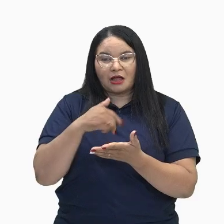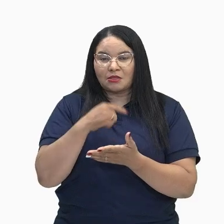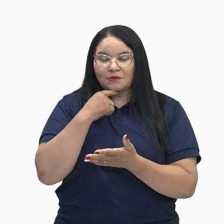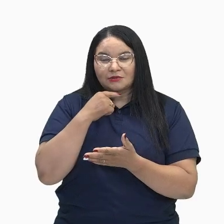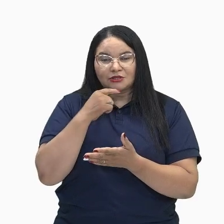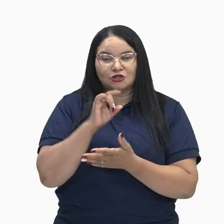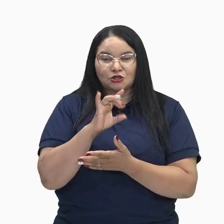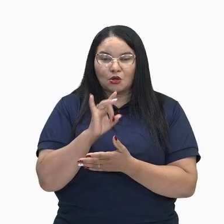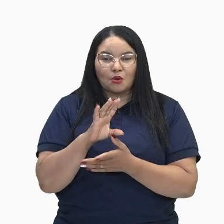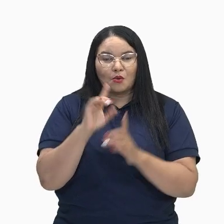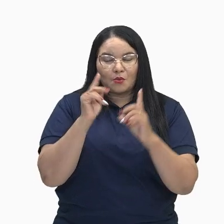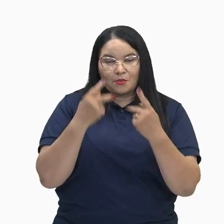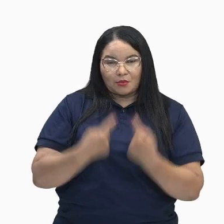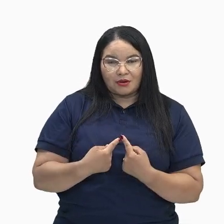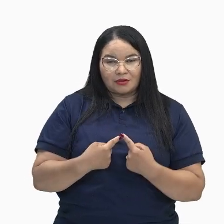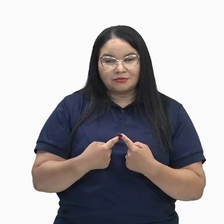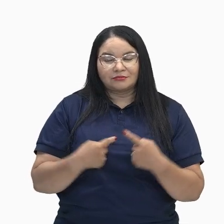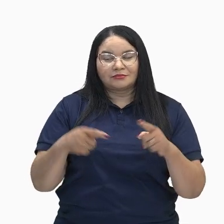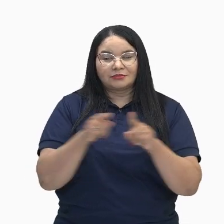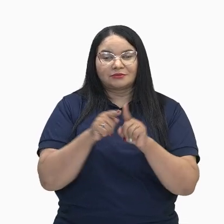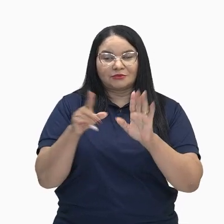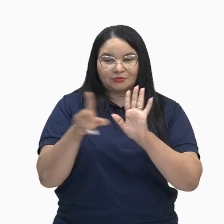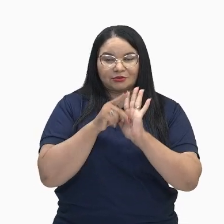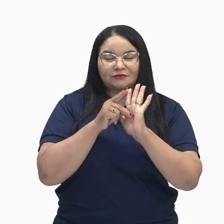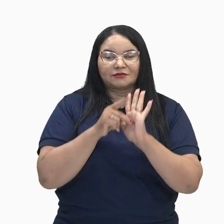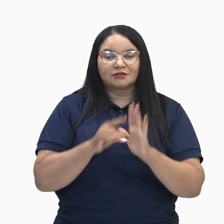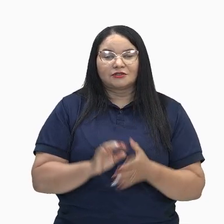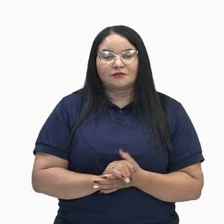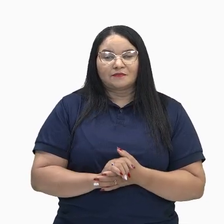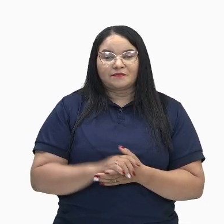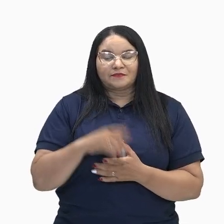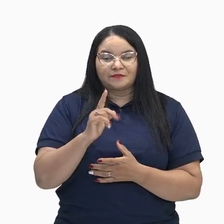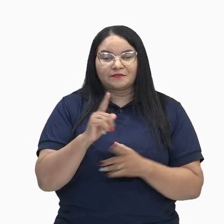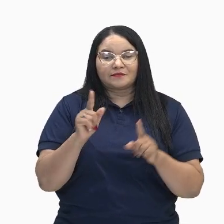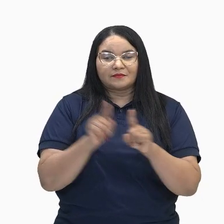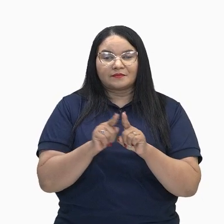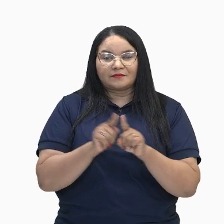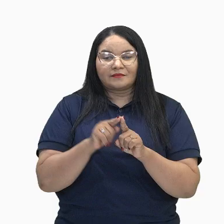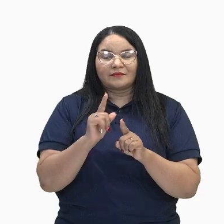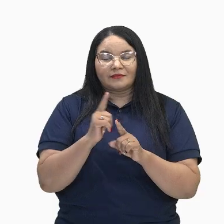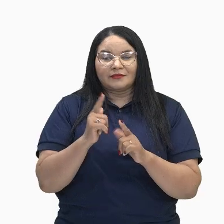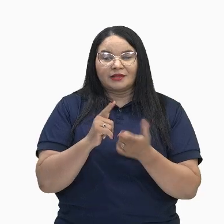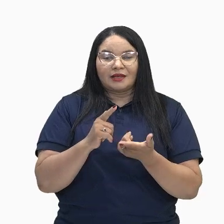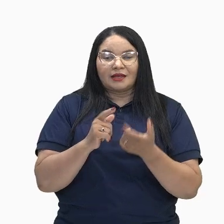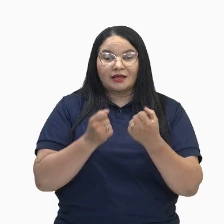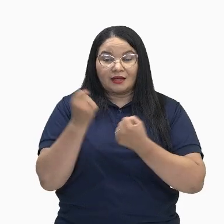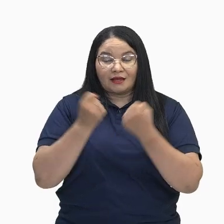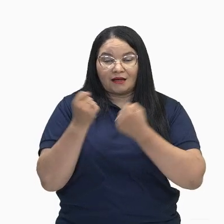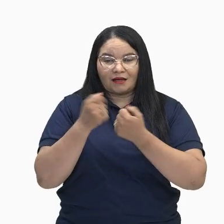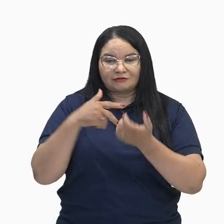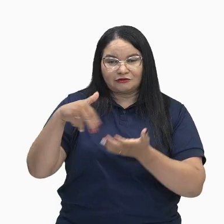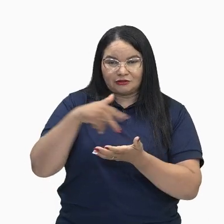Então, há também a personificação em carros dançam.